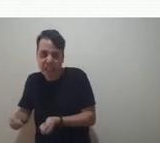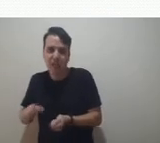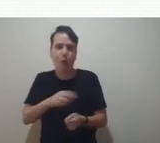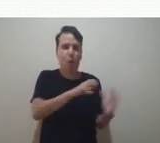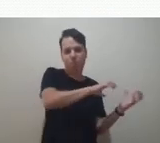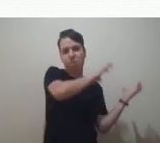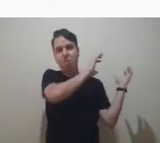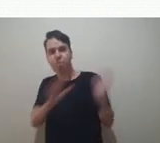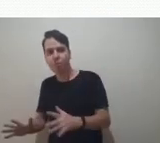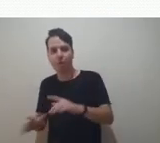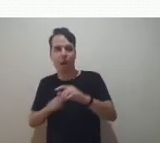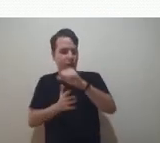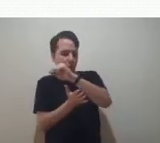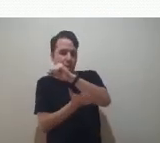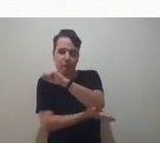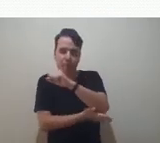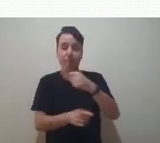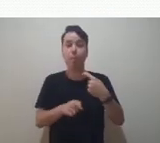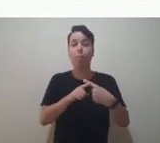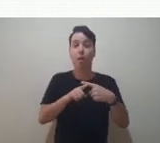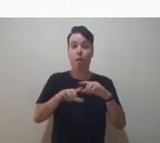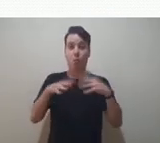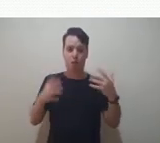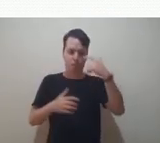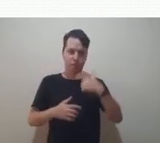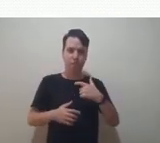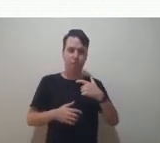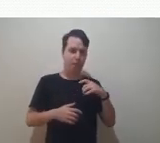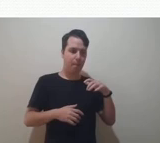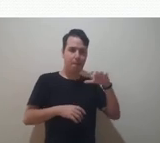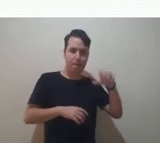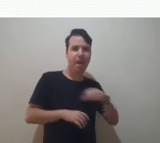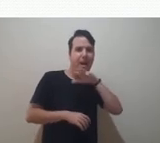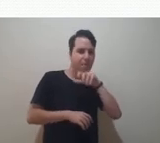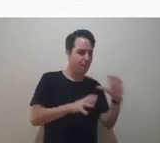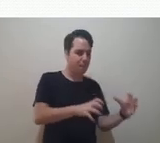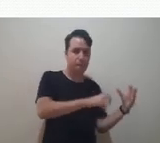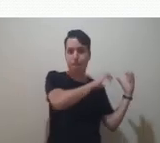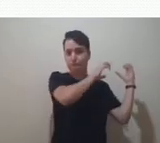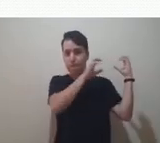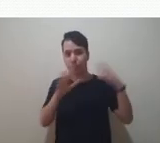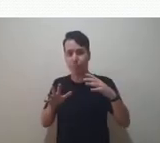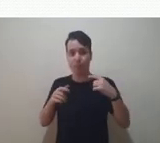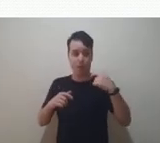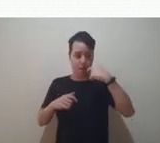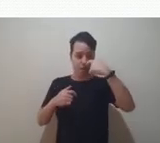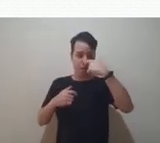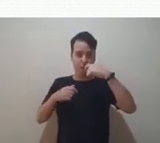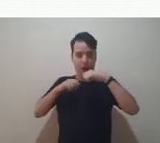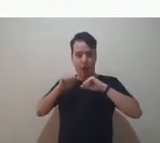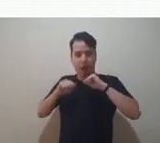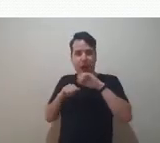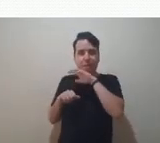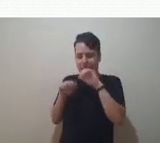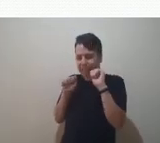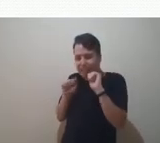podem indicar arrastos ou arremessos. O animal, quando é arremessado, ele tenta frear,